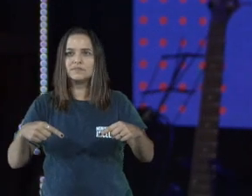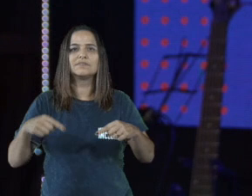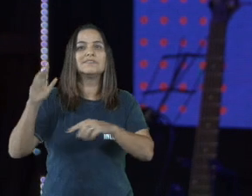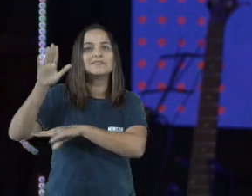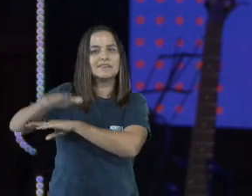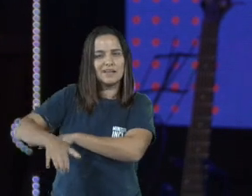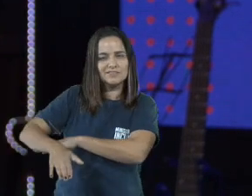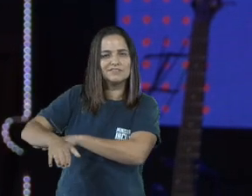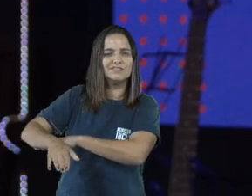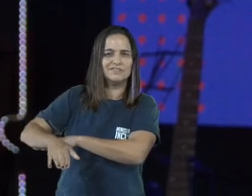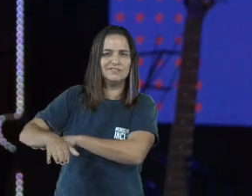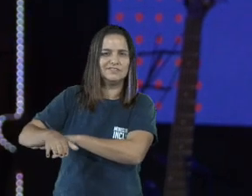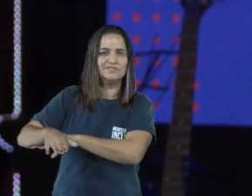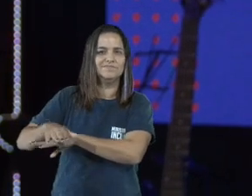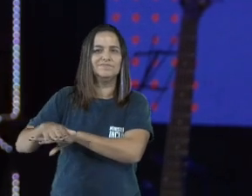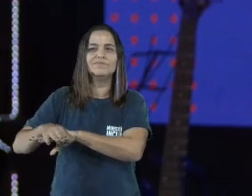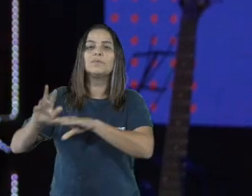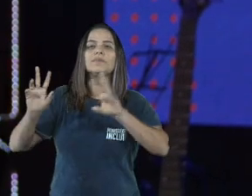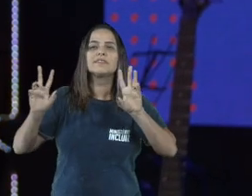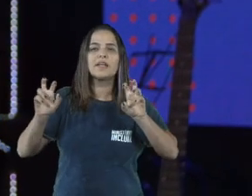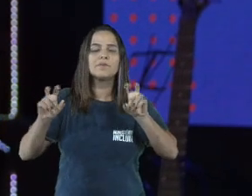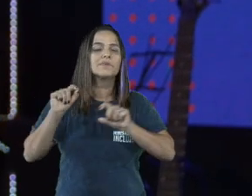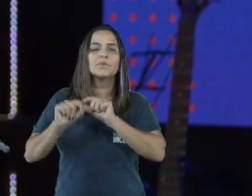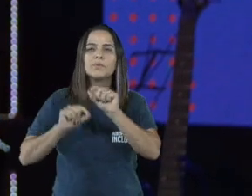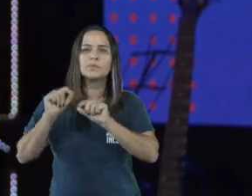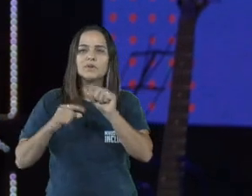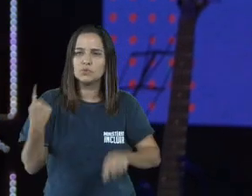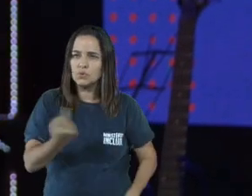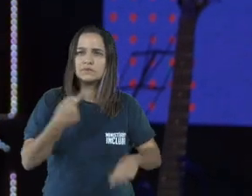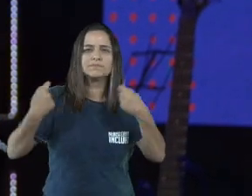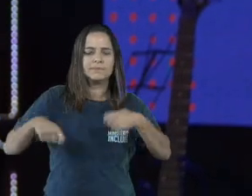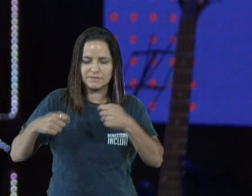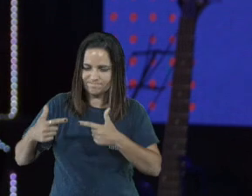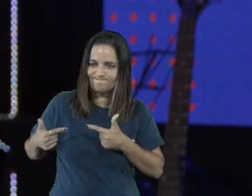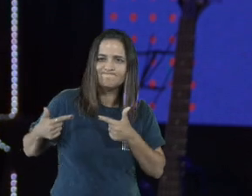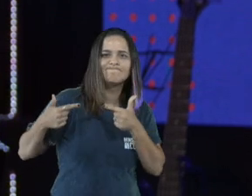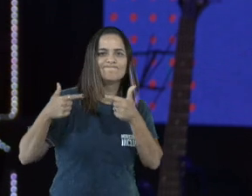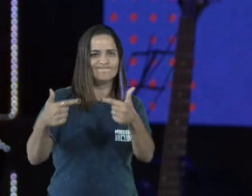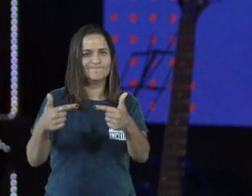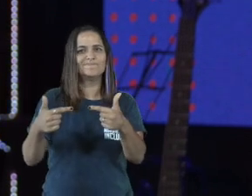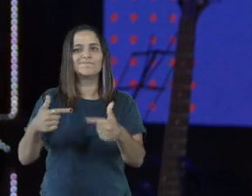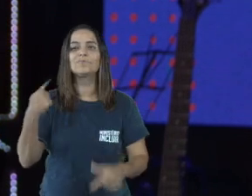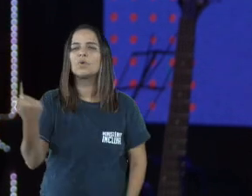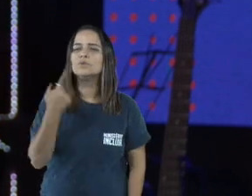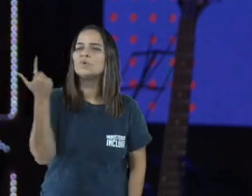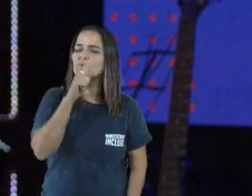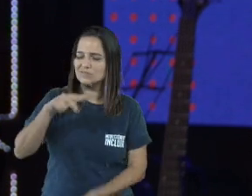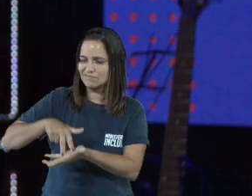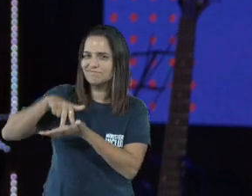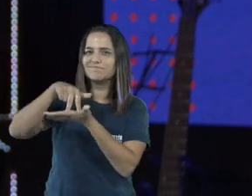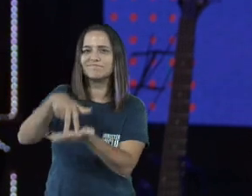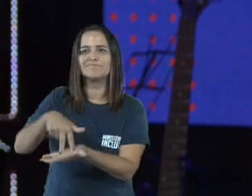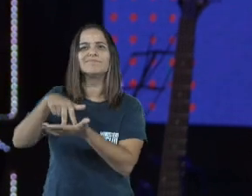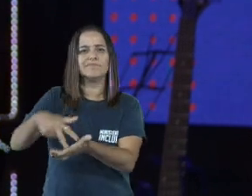sobre palavras que traziam para a gente atitudes para que a gente prevaleça na vida